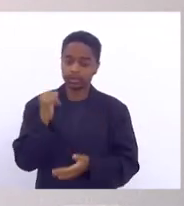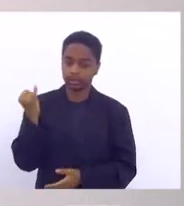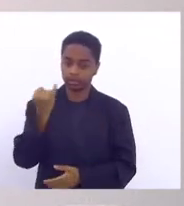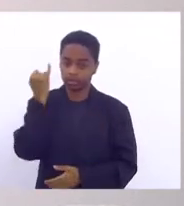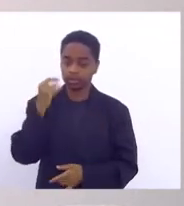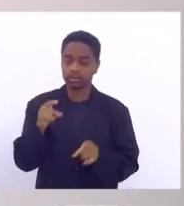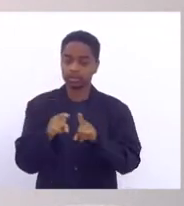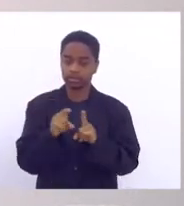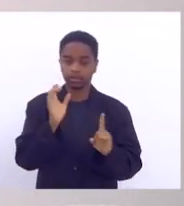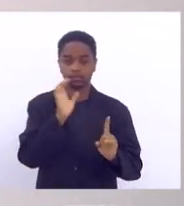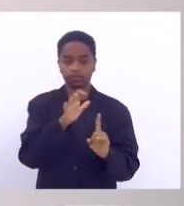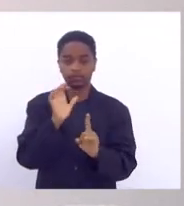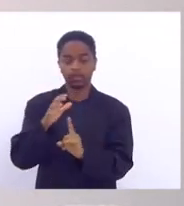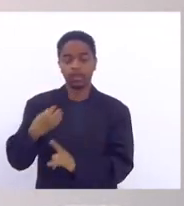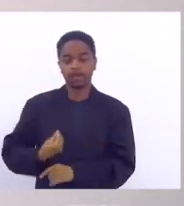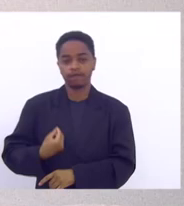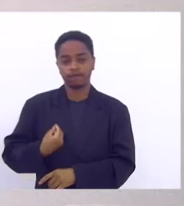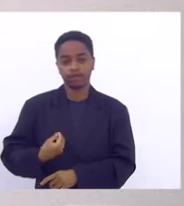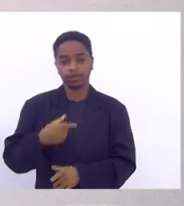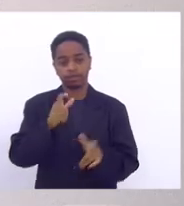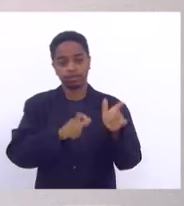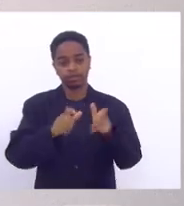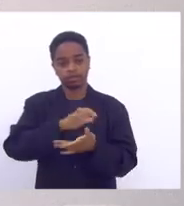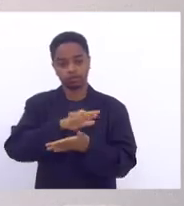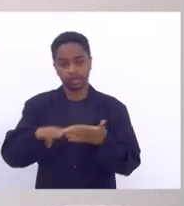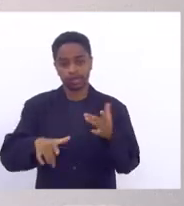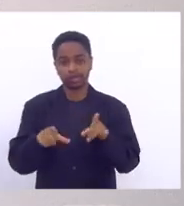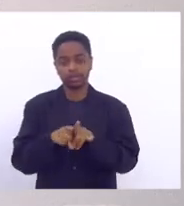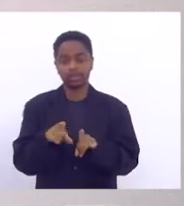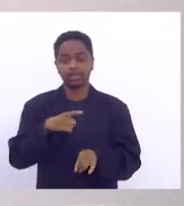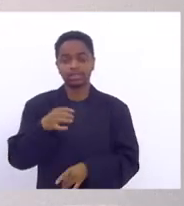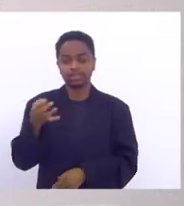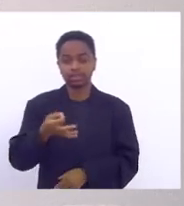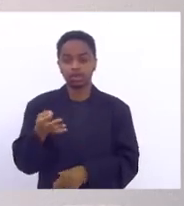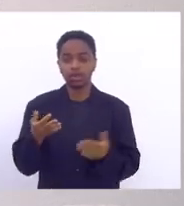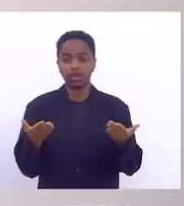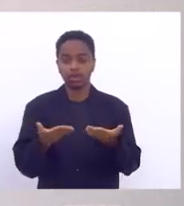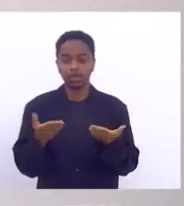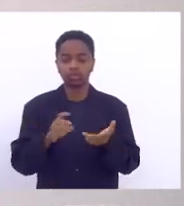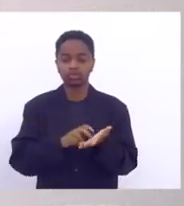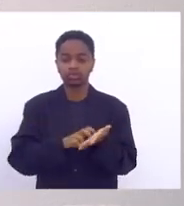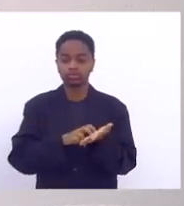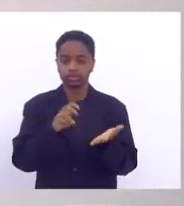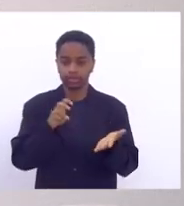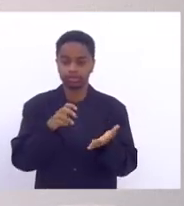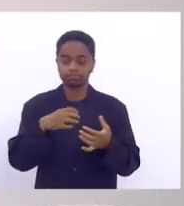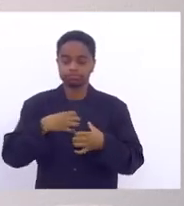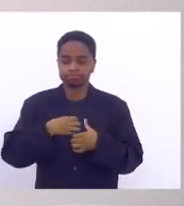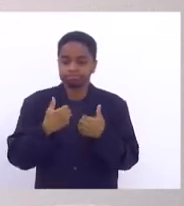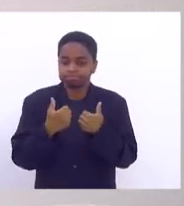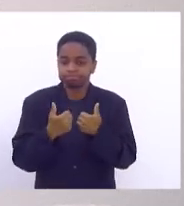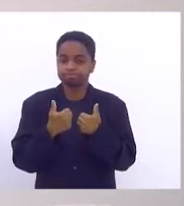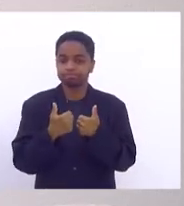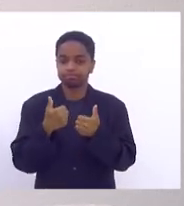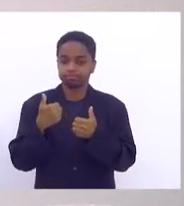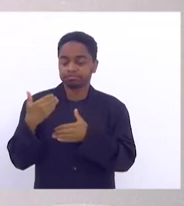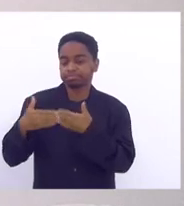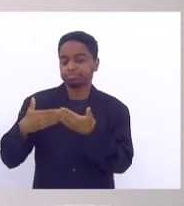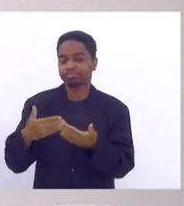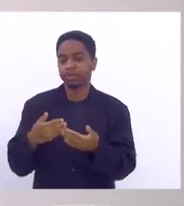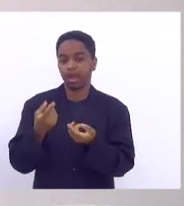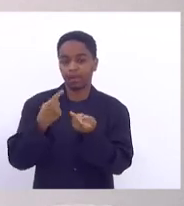afeta a vida de pessoas e certamente a gente vai ter aqui uma manhã de muito proveito para todos